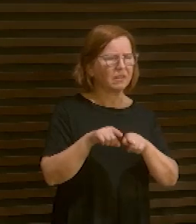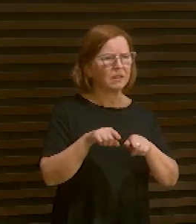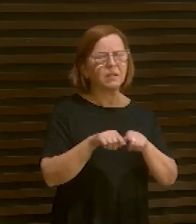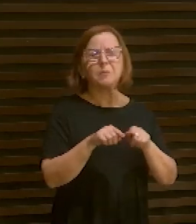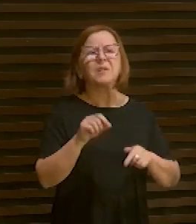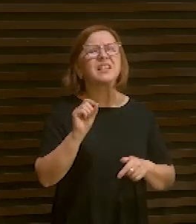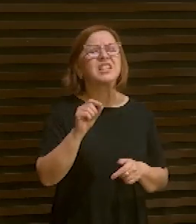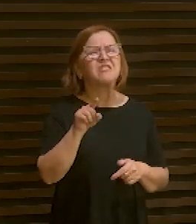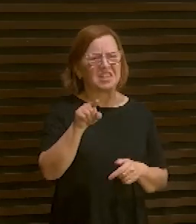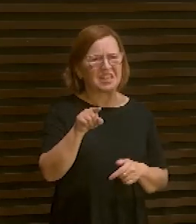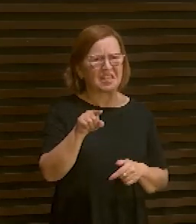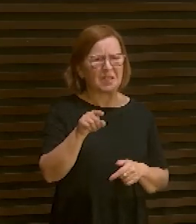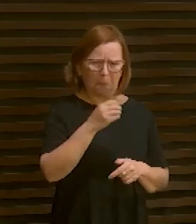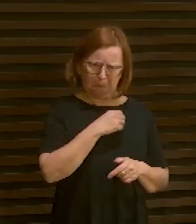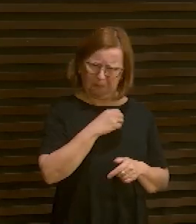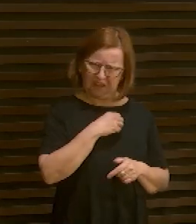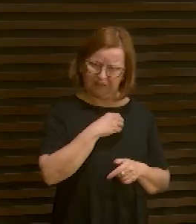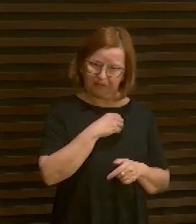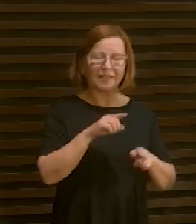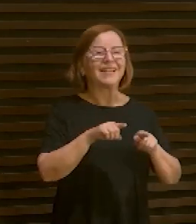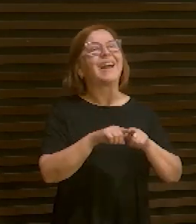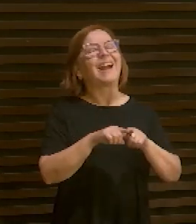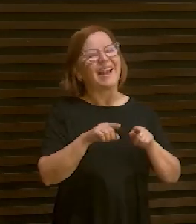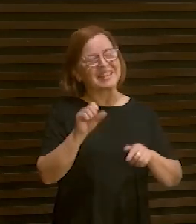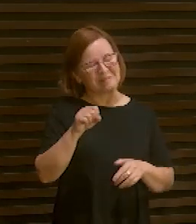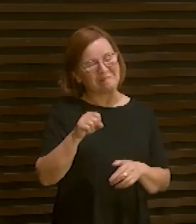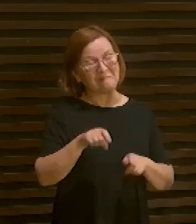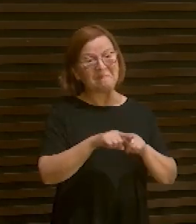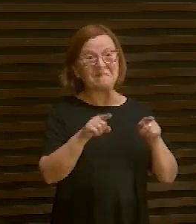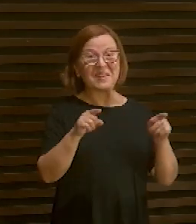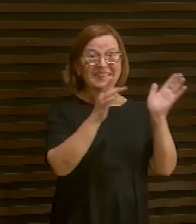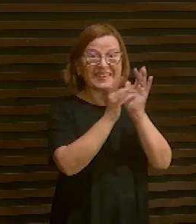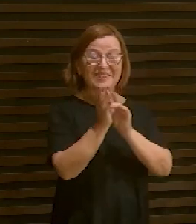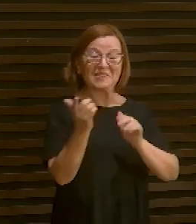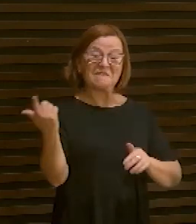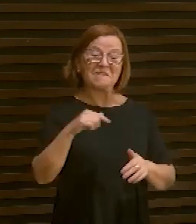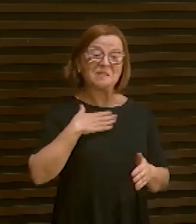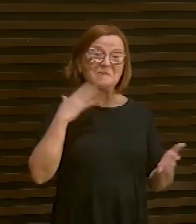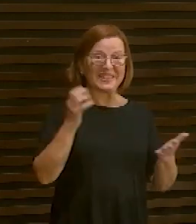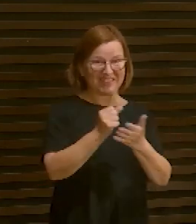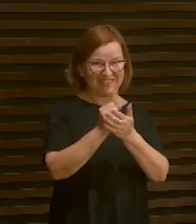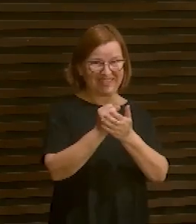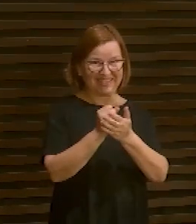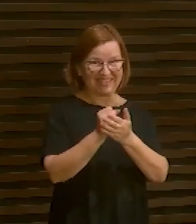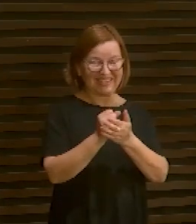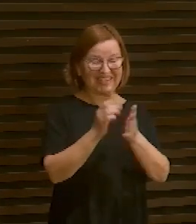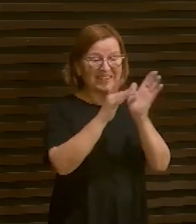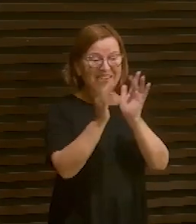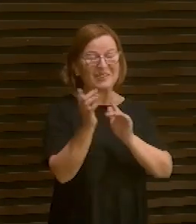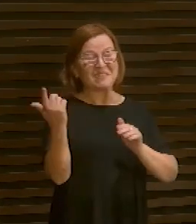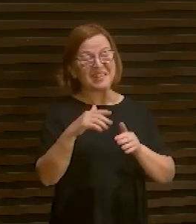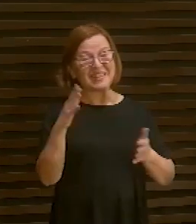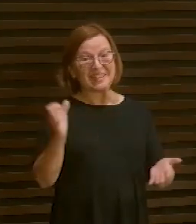Um pecador indigno? Pois é, mas ele veio para me salvar. Ele veio para salvar você. E ele não